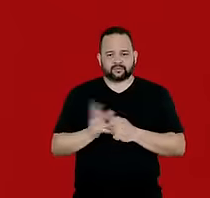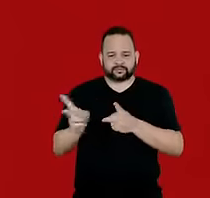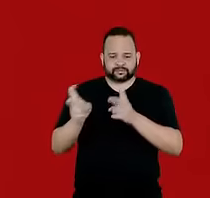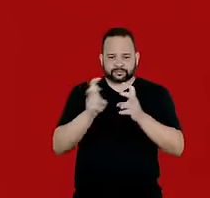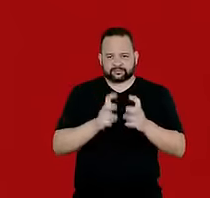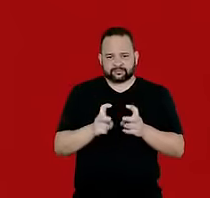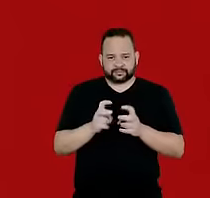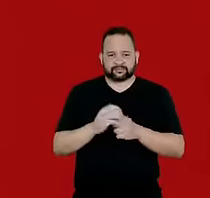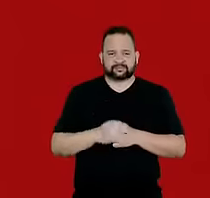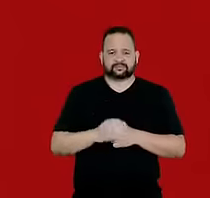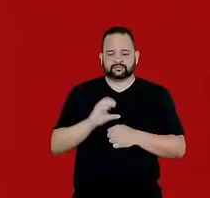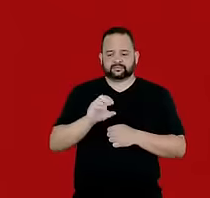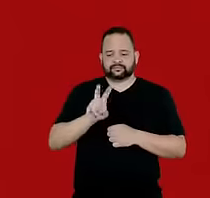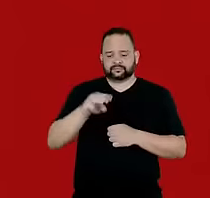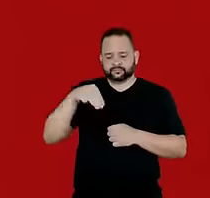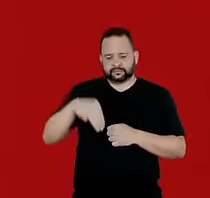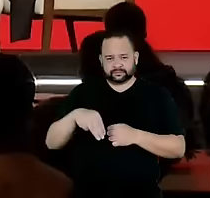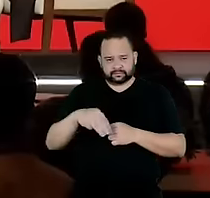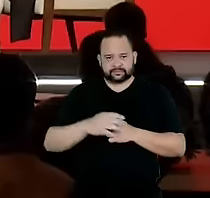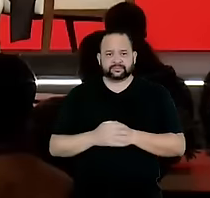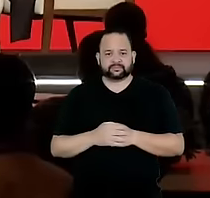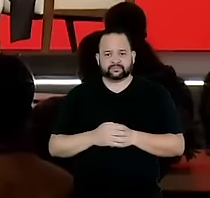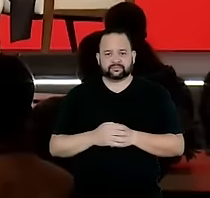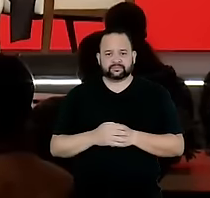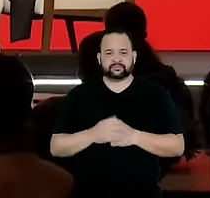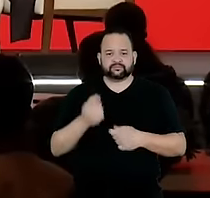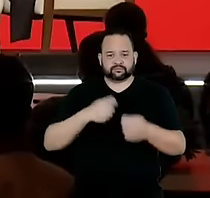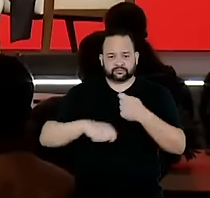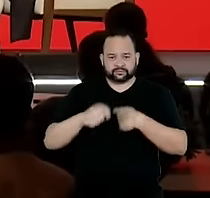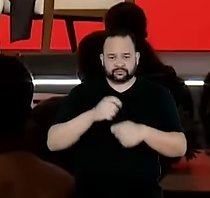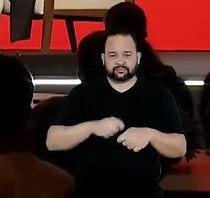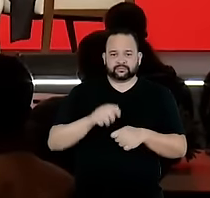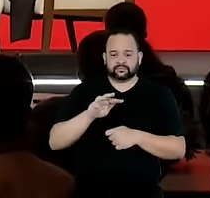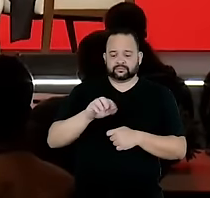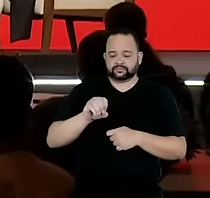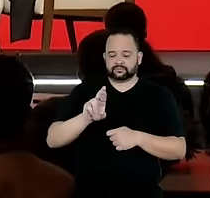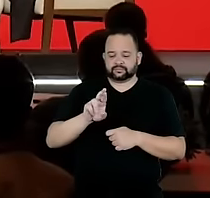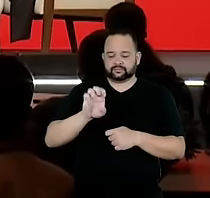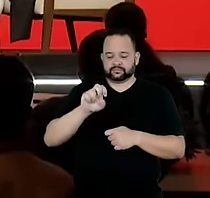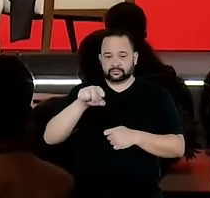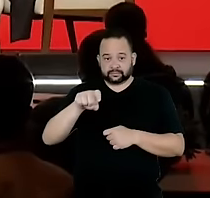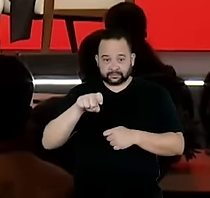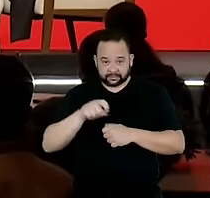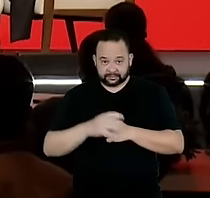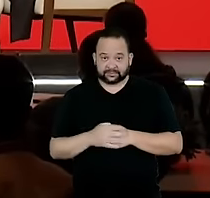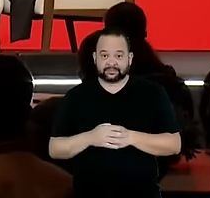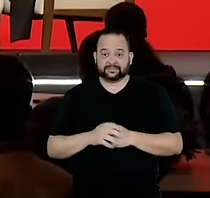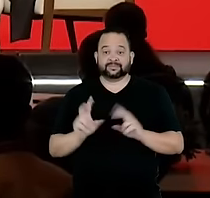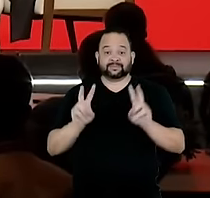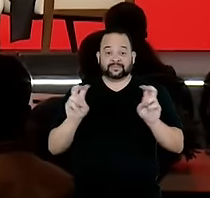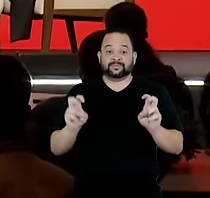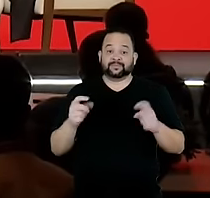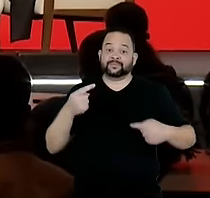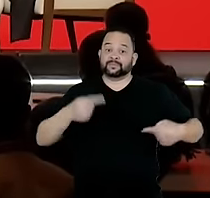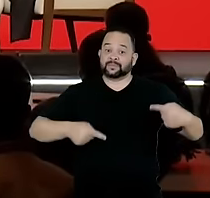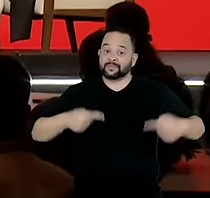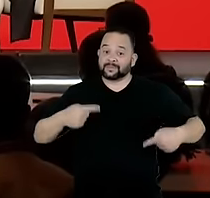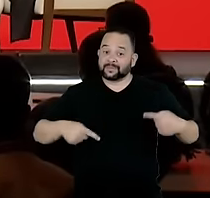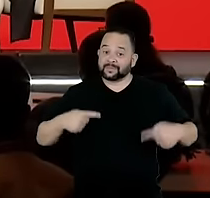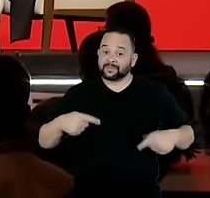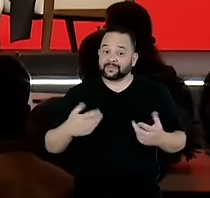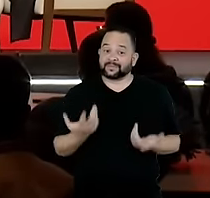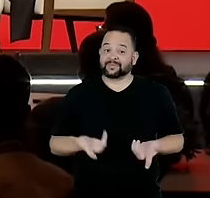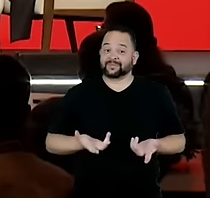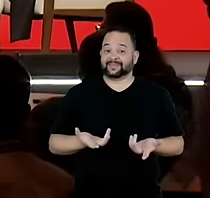existe na Suíça Esse é um dos temas mais Pol isso por isso que eu adoro as perguntas do público porque são sempre mais